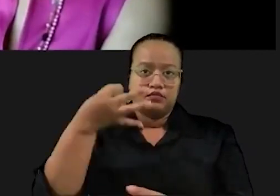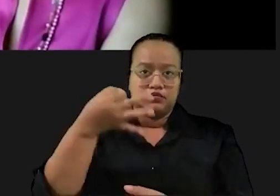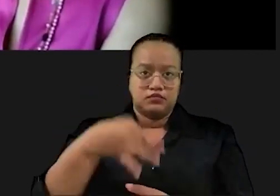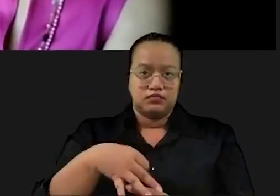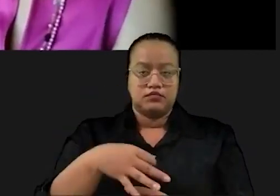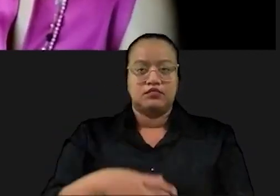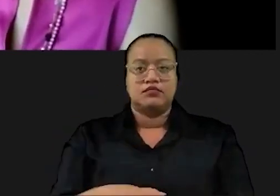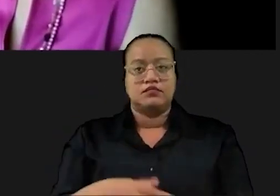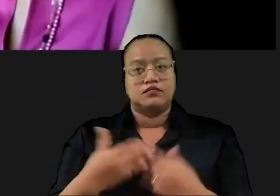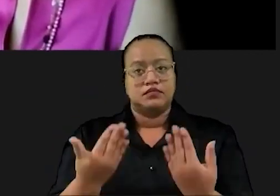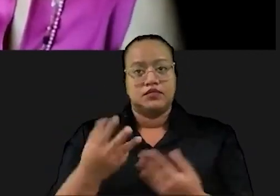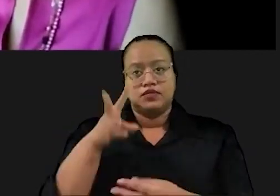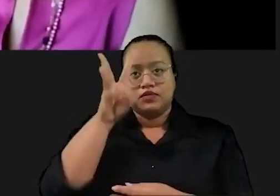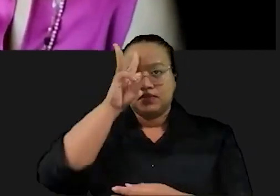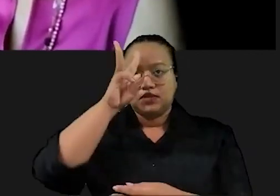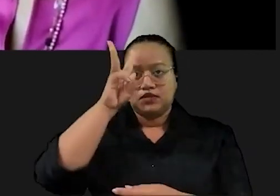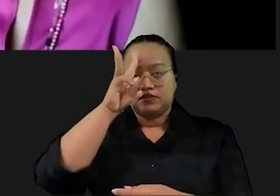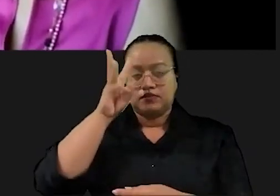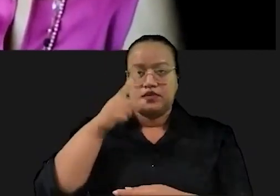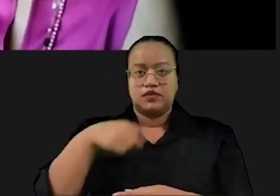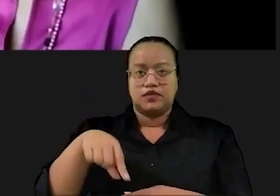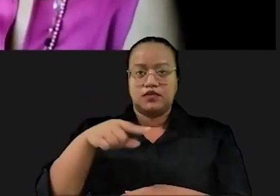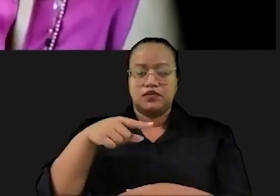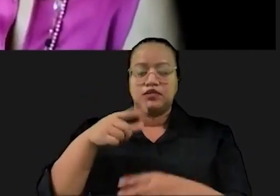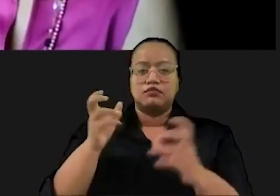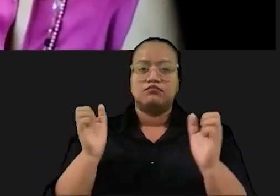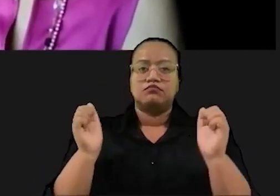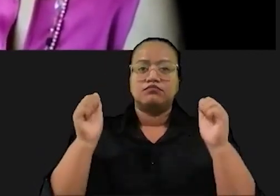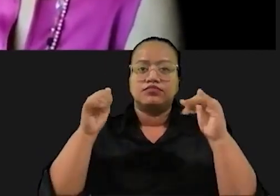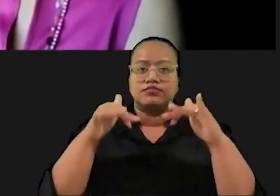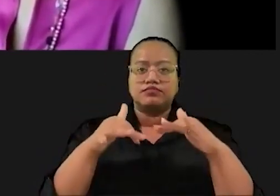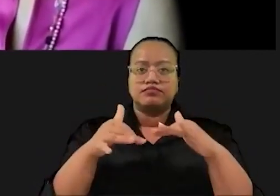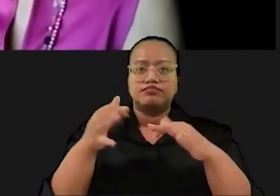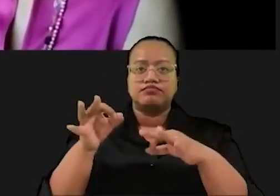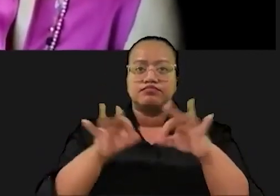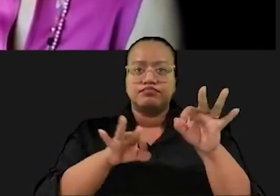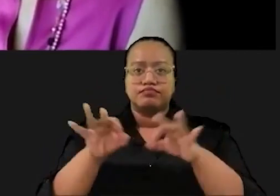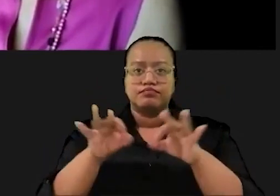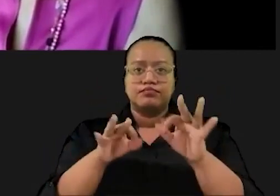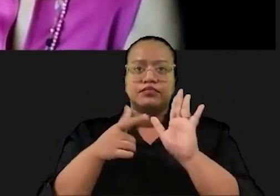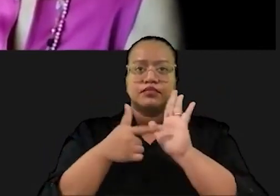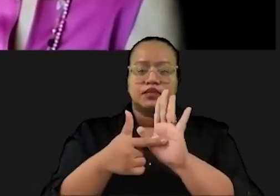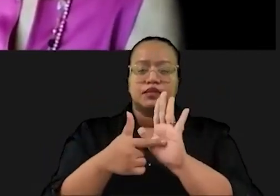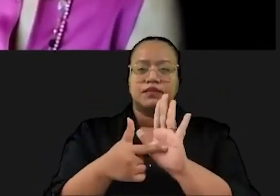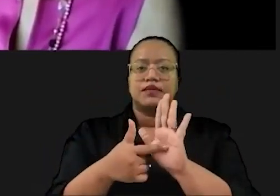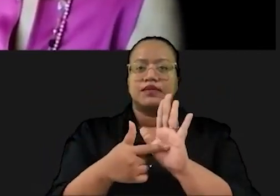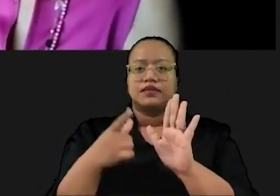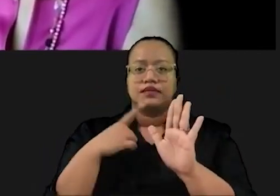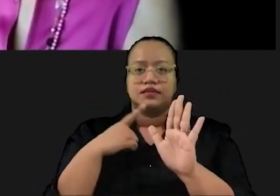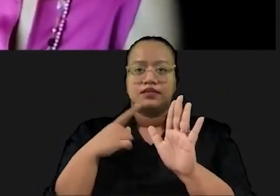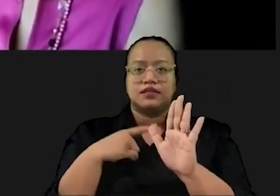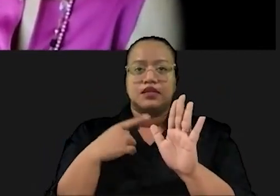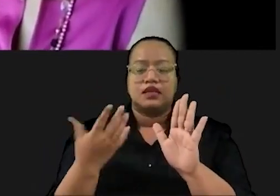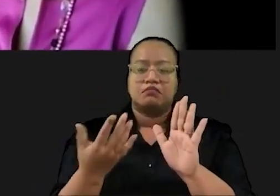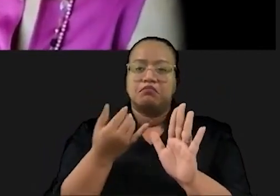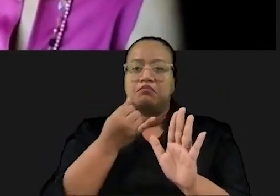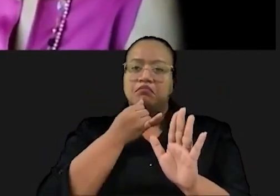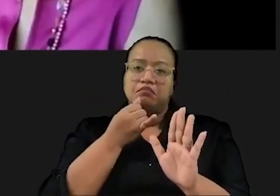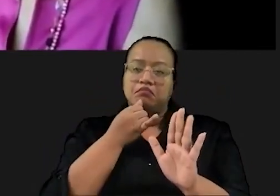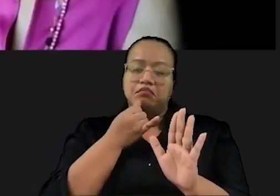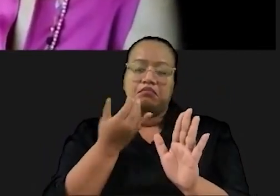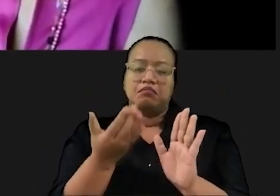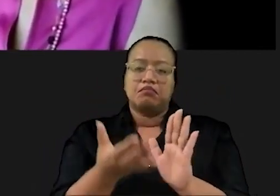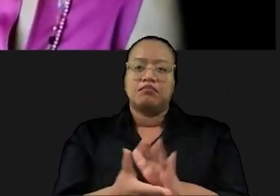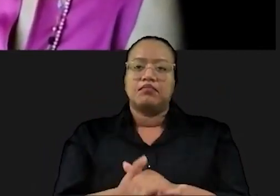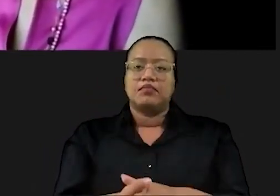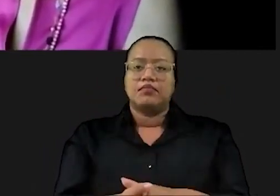reunimos e apresentamos algo, né? Então, nessa parte, por exemplo, de audiências, já